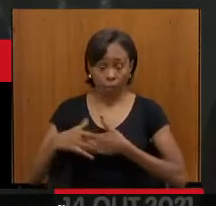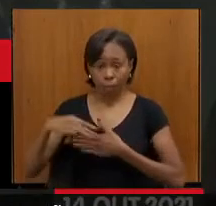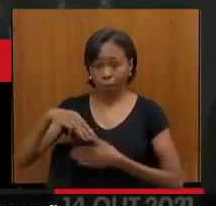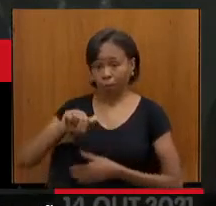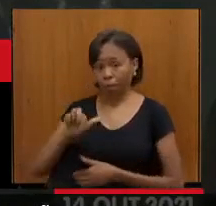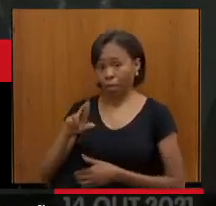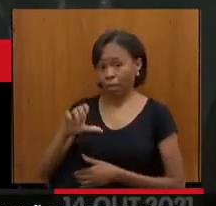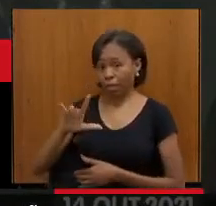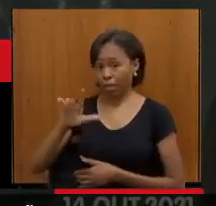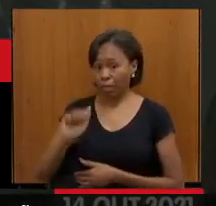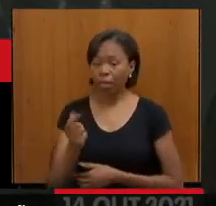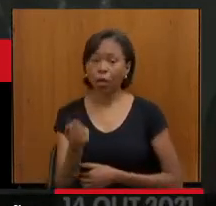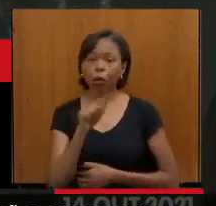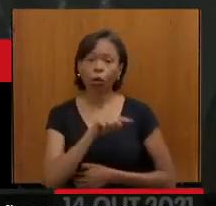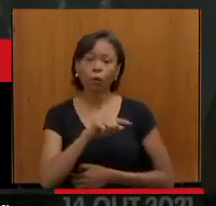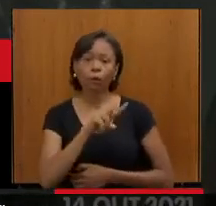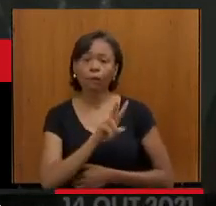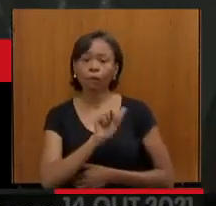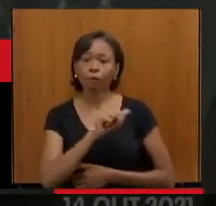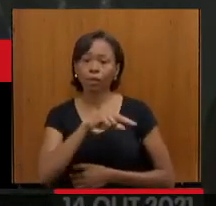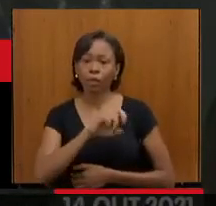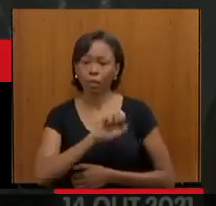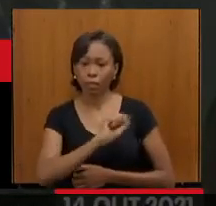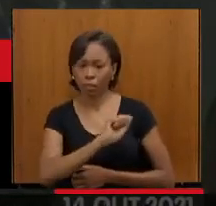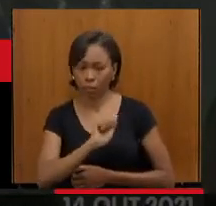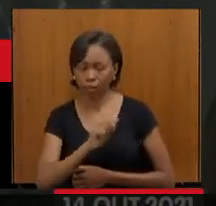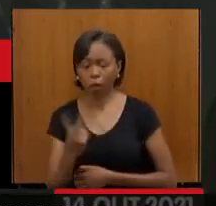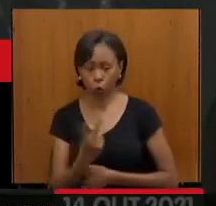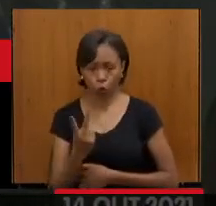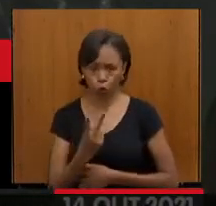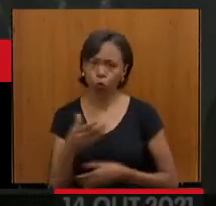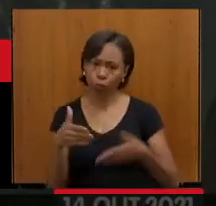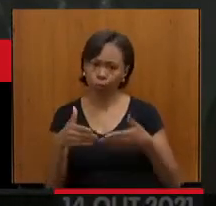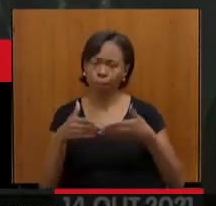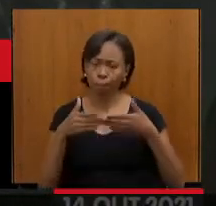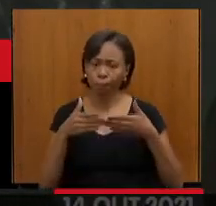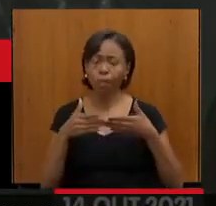Vanessa, eu entendo que,